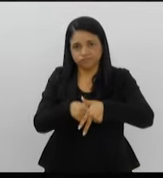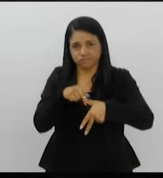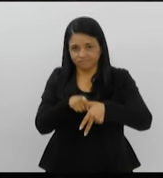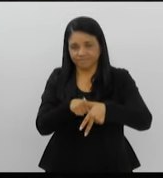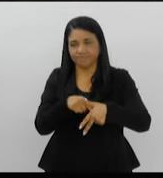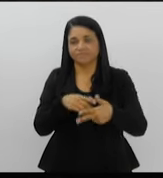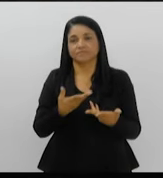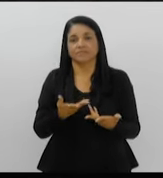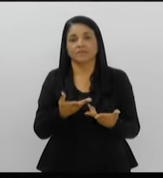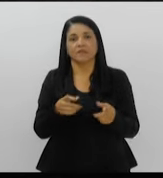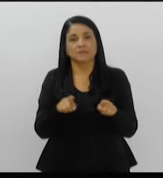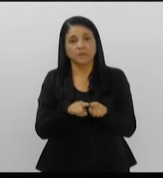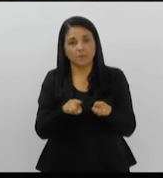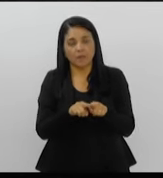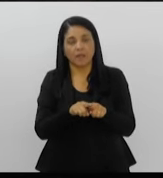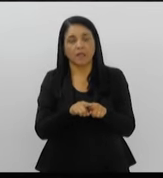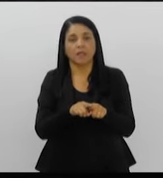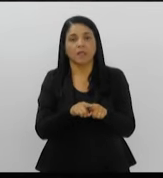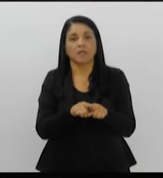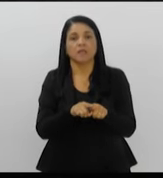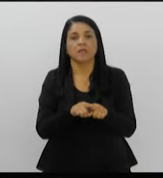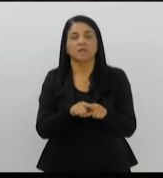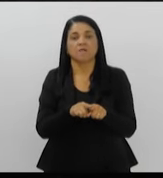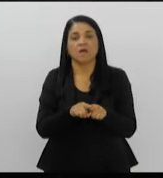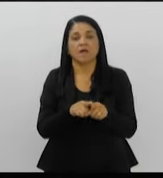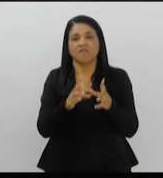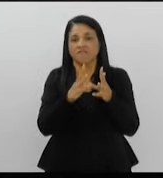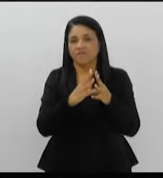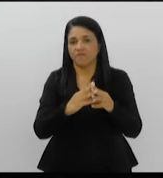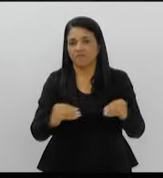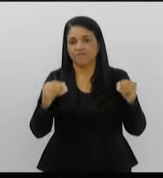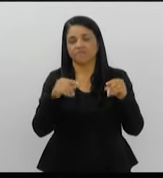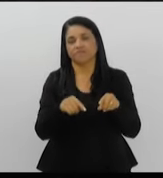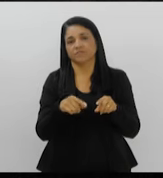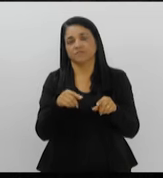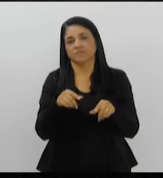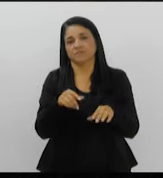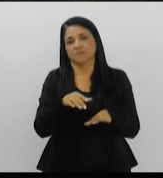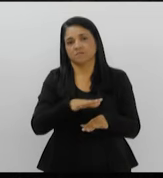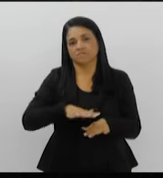tem também o desmonte da saúde pública enquanto realidade.